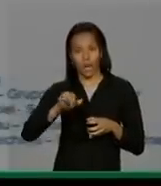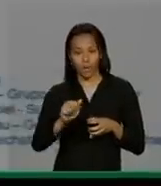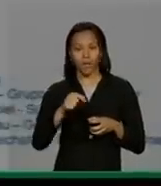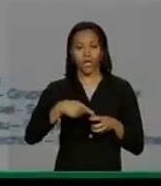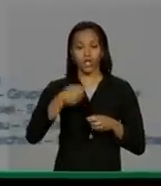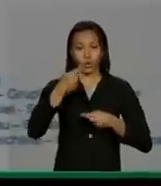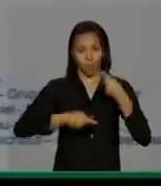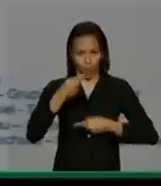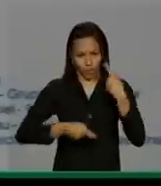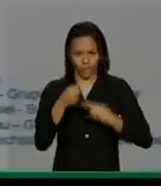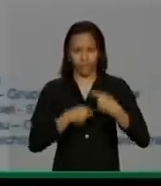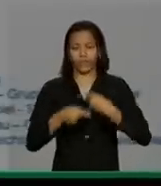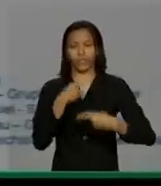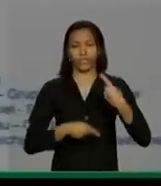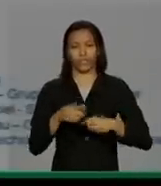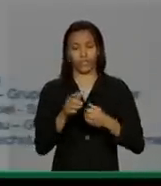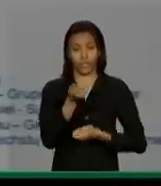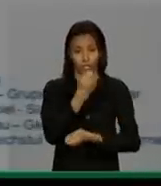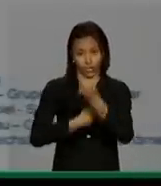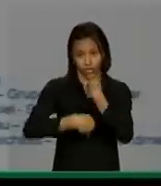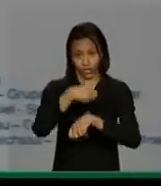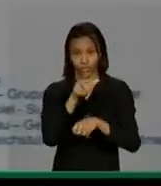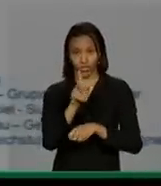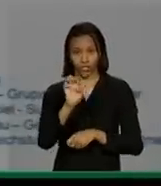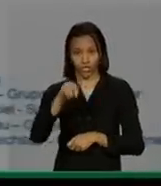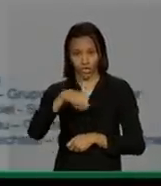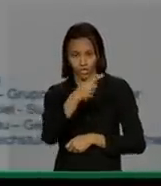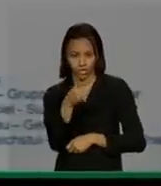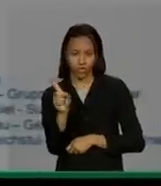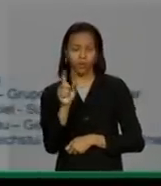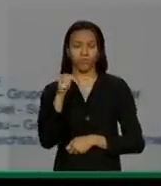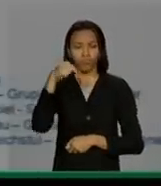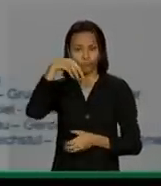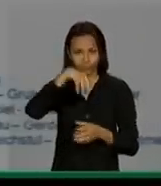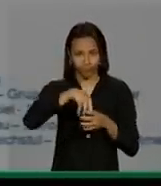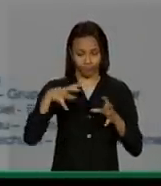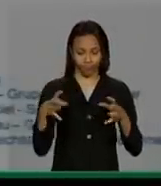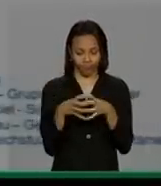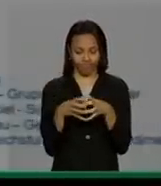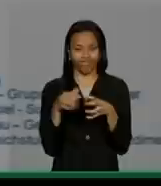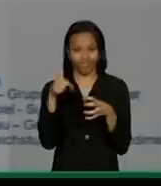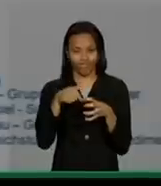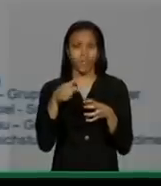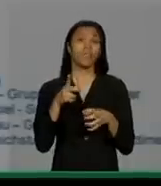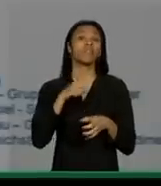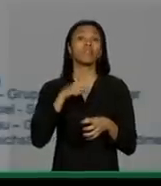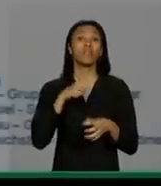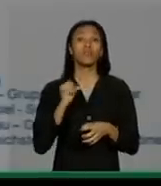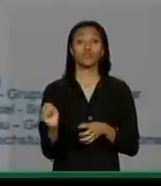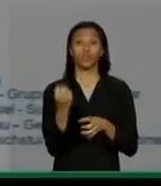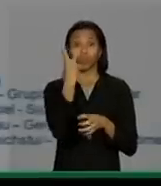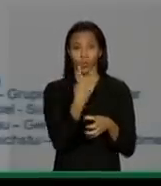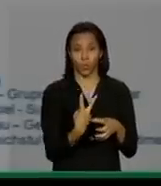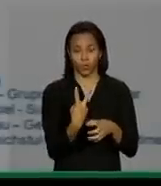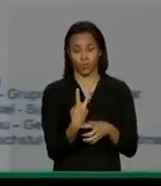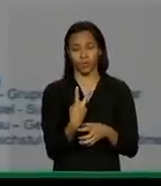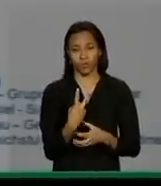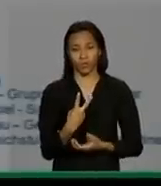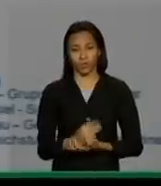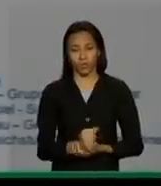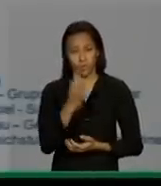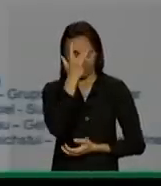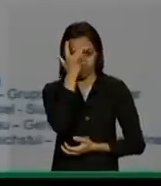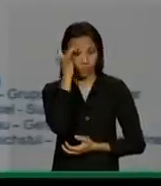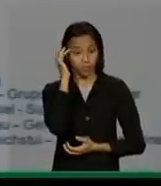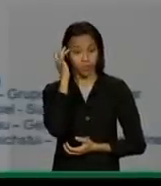aí representantes do governo e empresários Aqui nós temos dois membros eh na